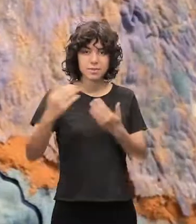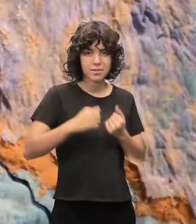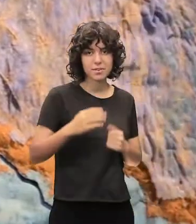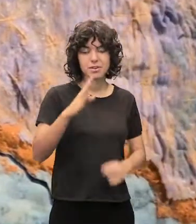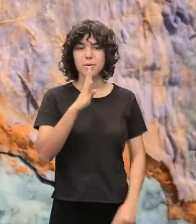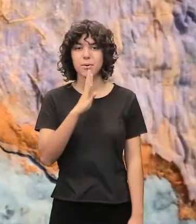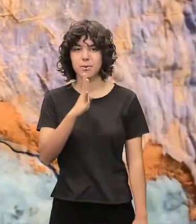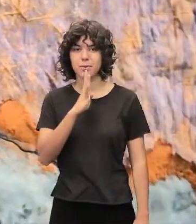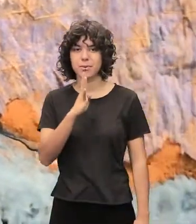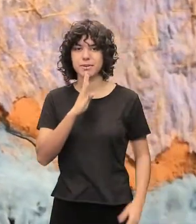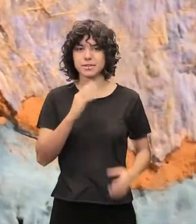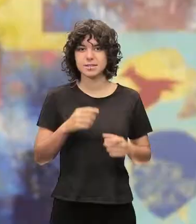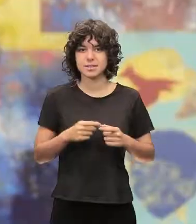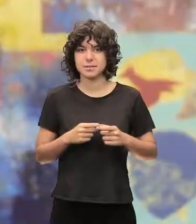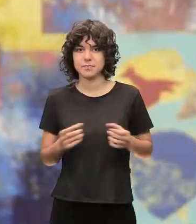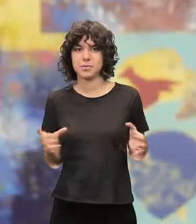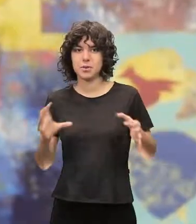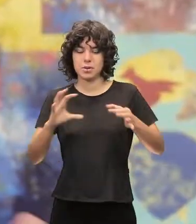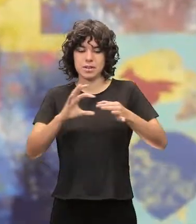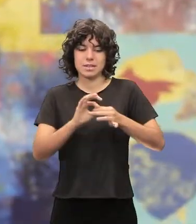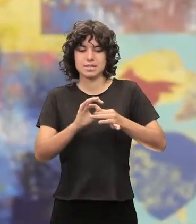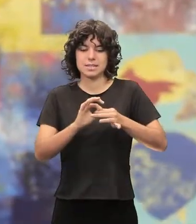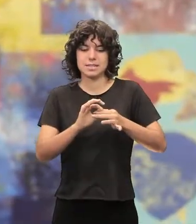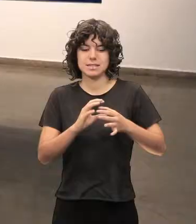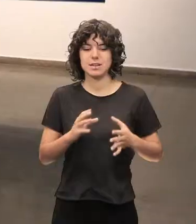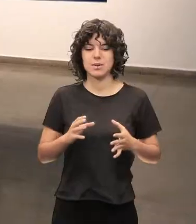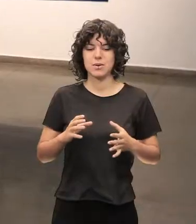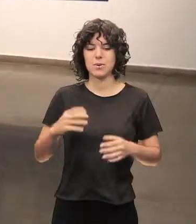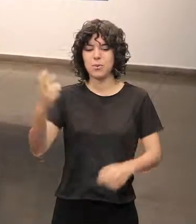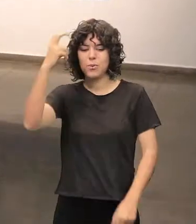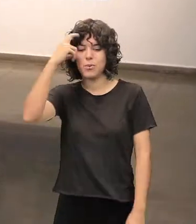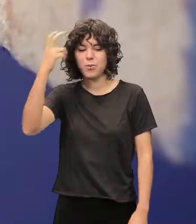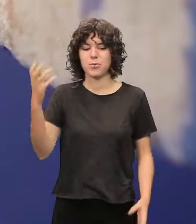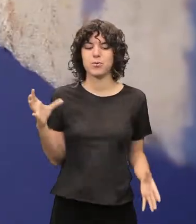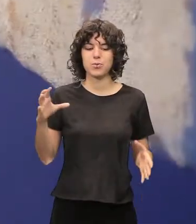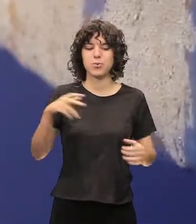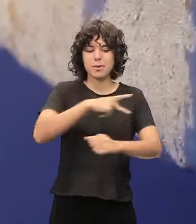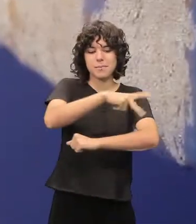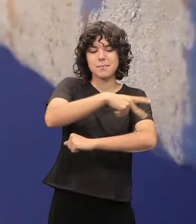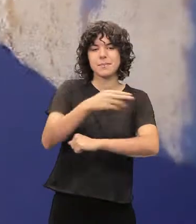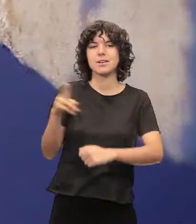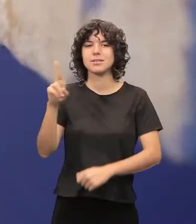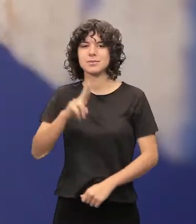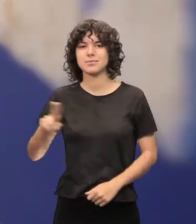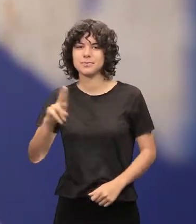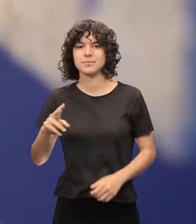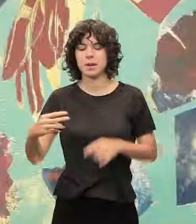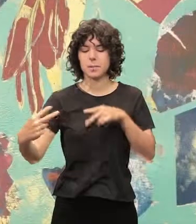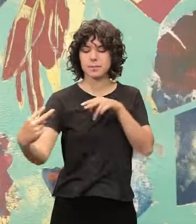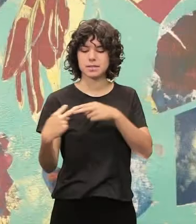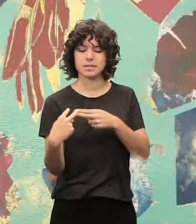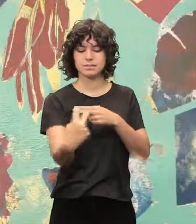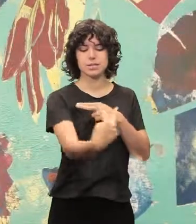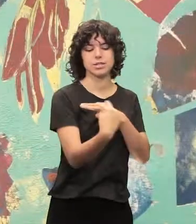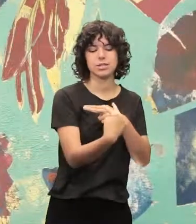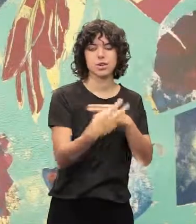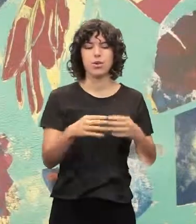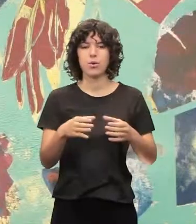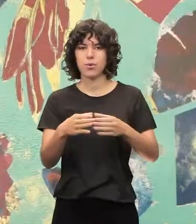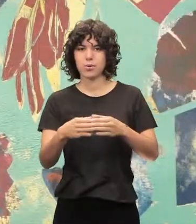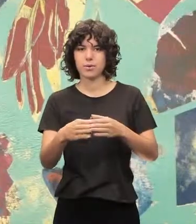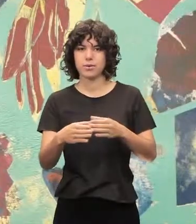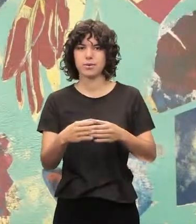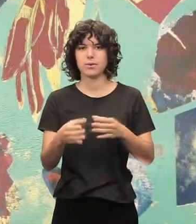Venha conhecer a extensão cultural da Praça Universitária, sobre a perspectiva do coordenador de programação do Centro Cultural